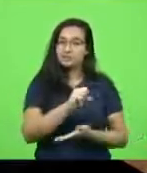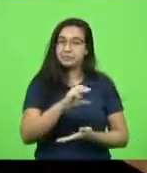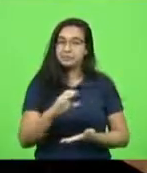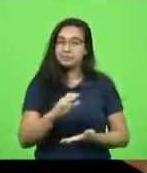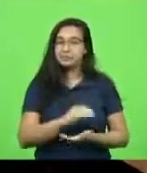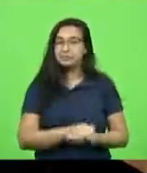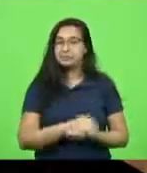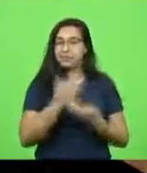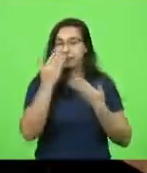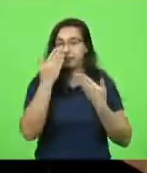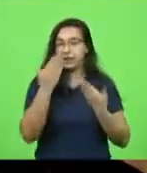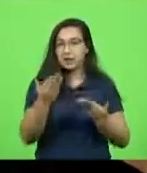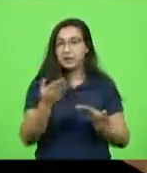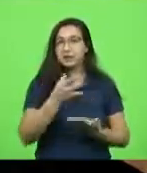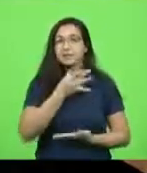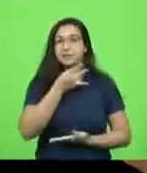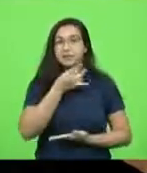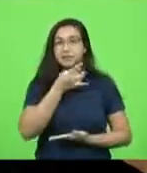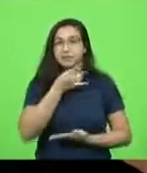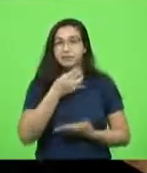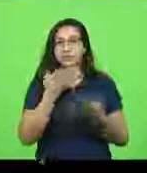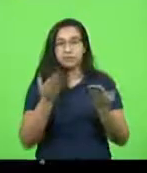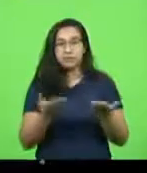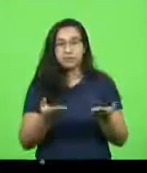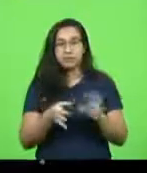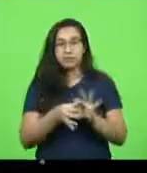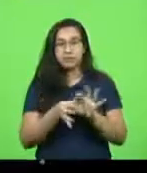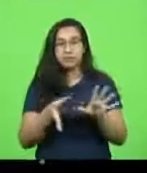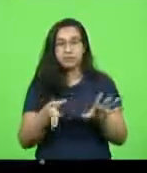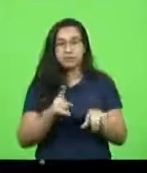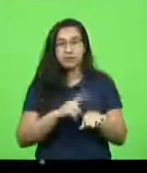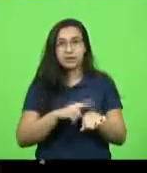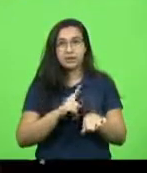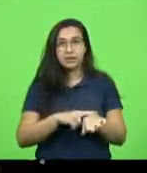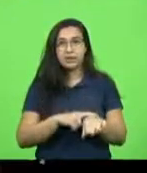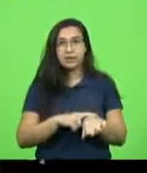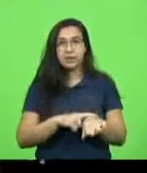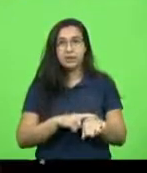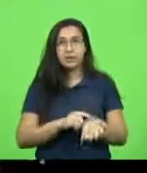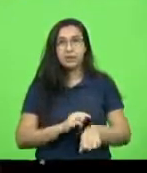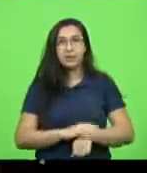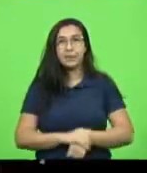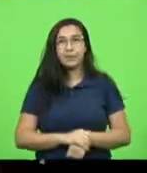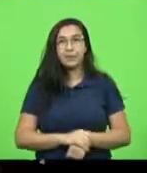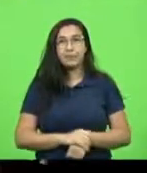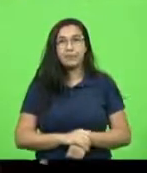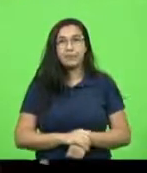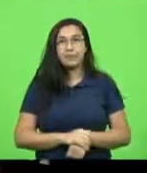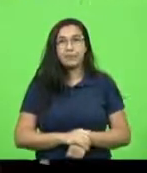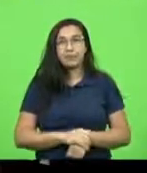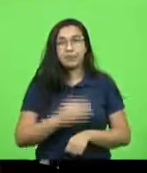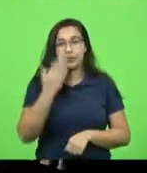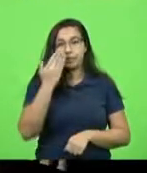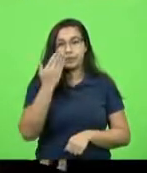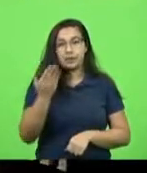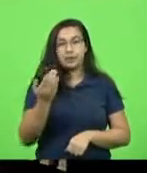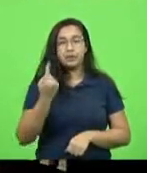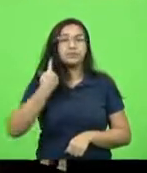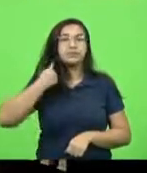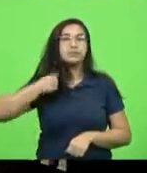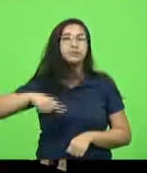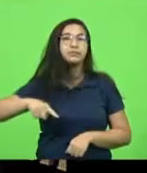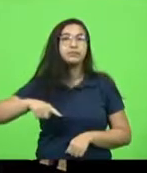Deputado cobalchini pela concessão do tempo obrigado a deputado Silvio dreveck eu